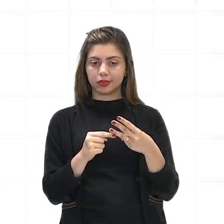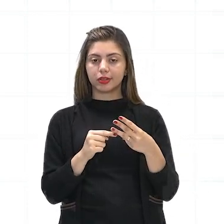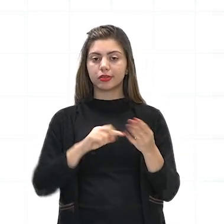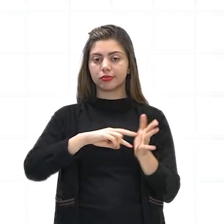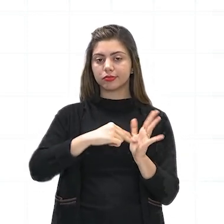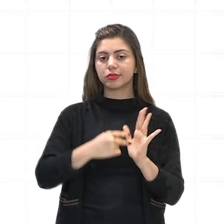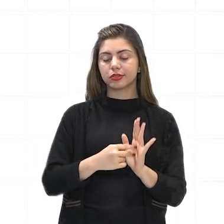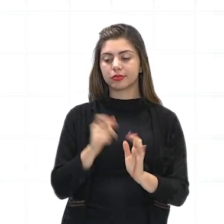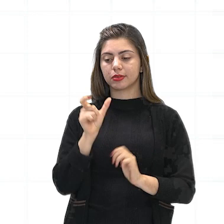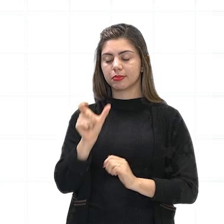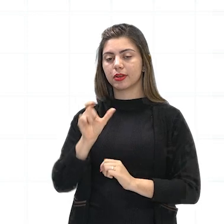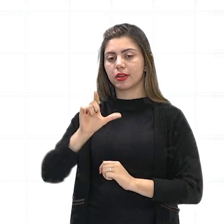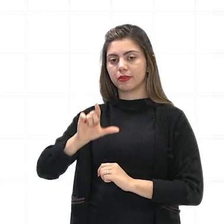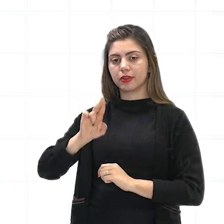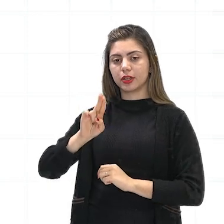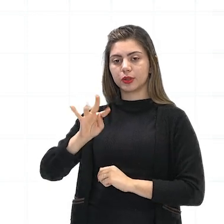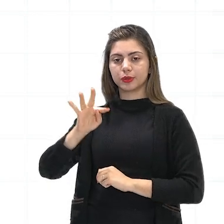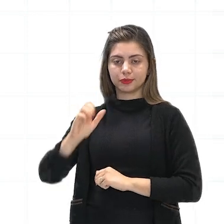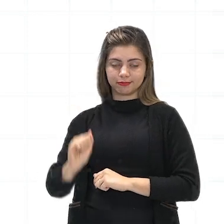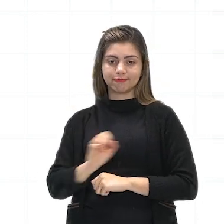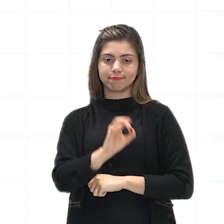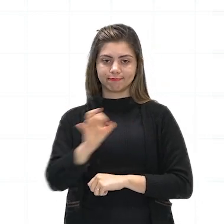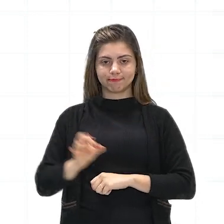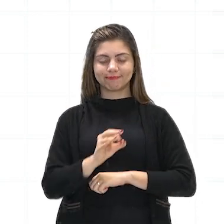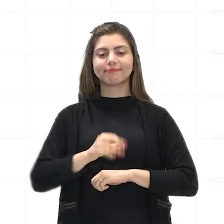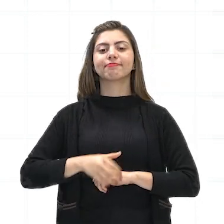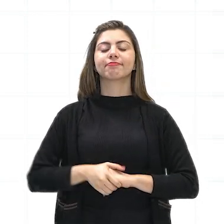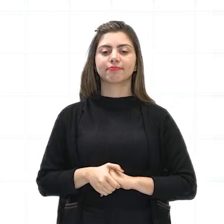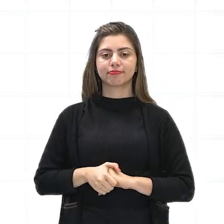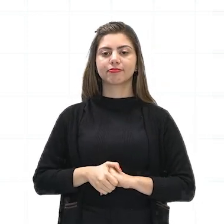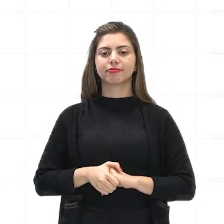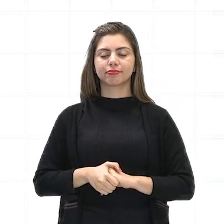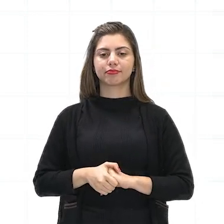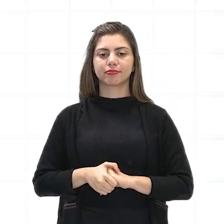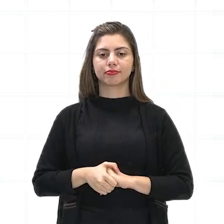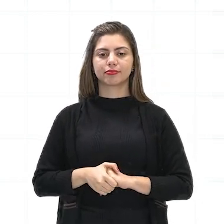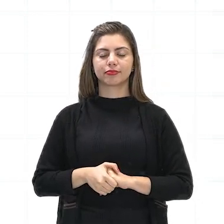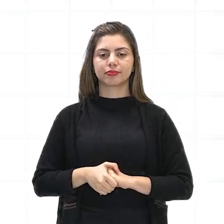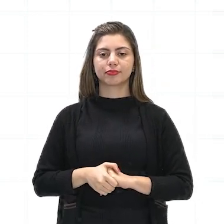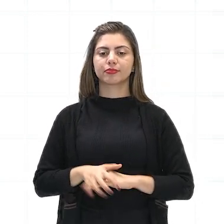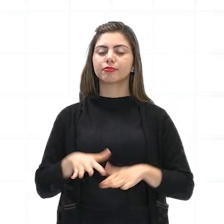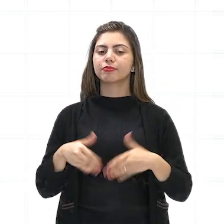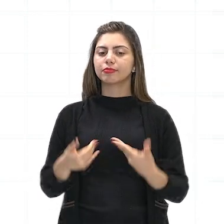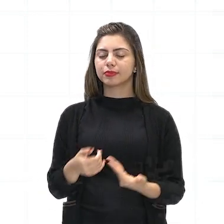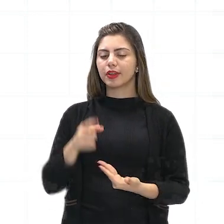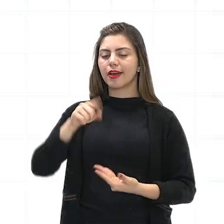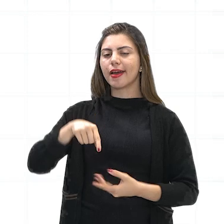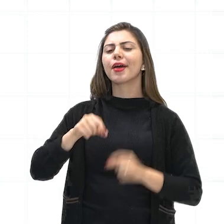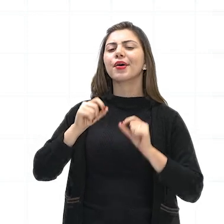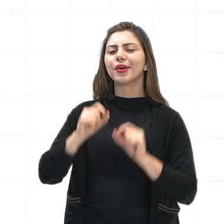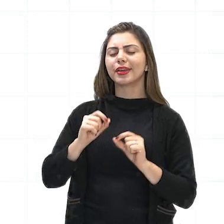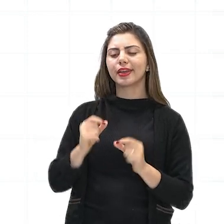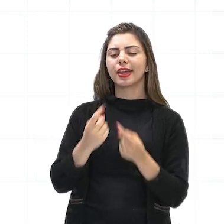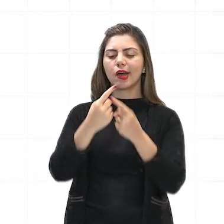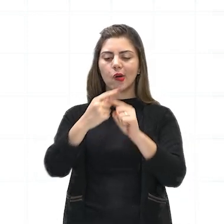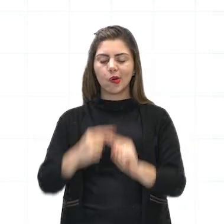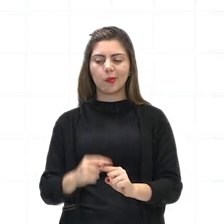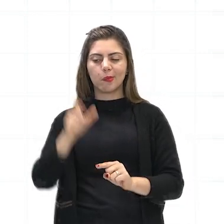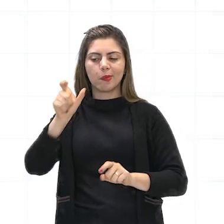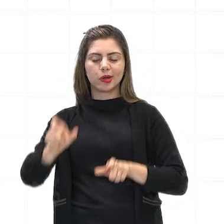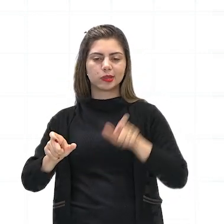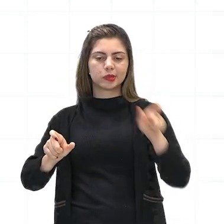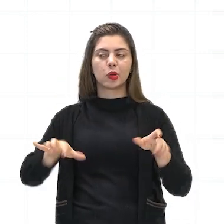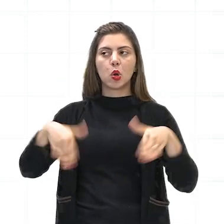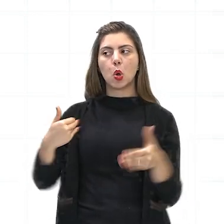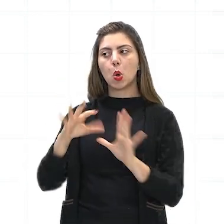do que significa, na verdade, a palavra luta. Então, é o combate entre 2 pessoas